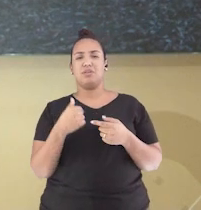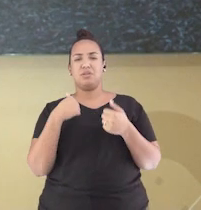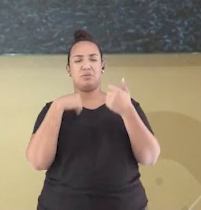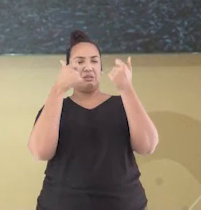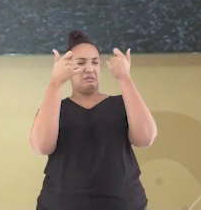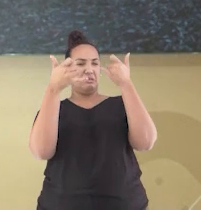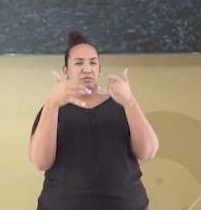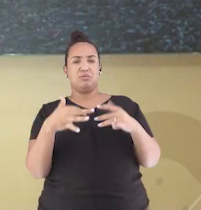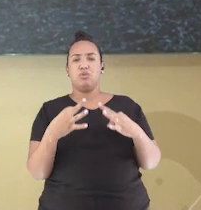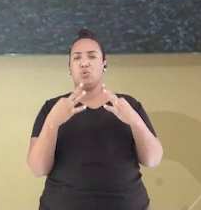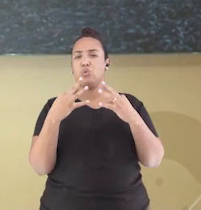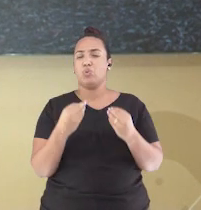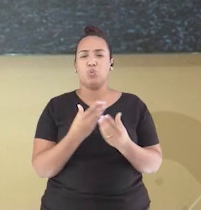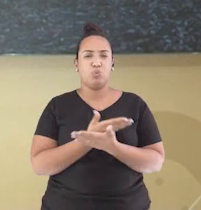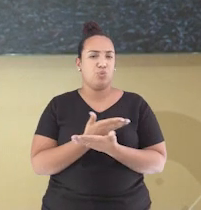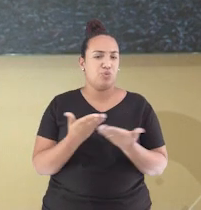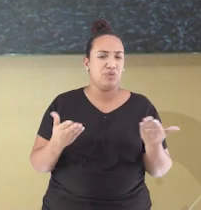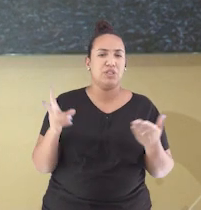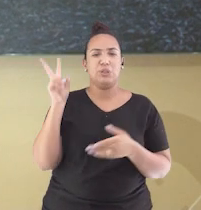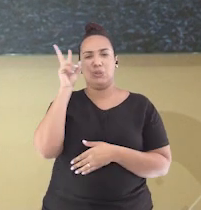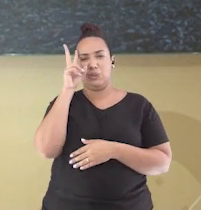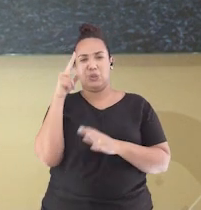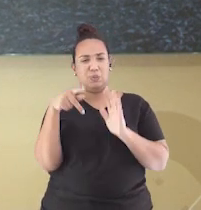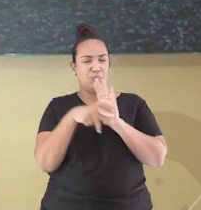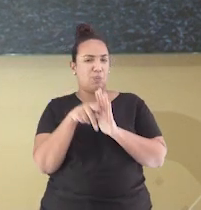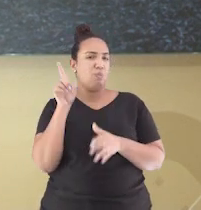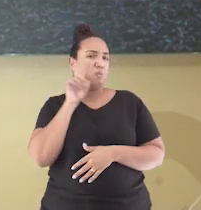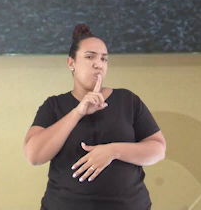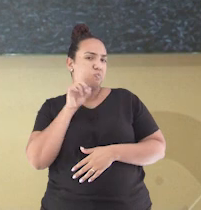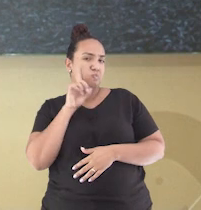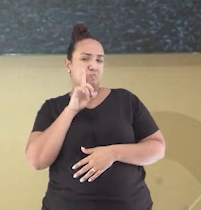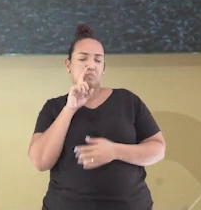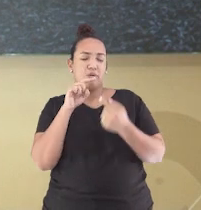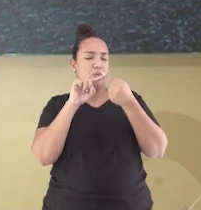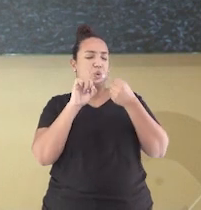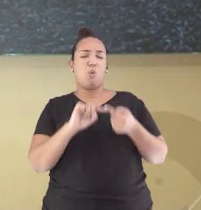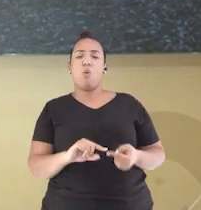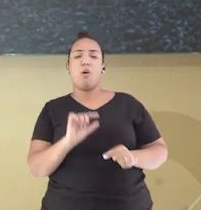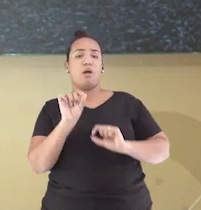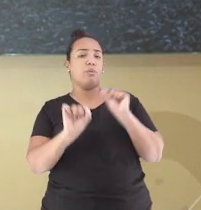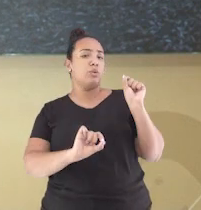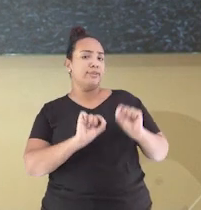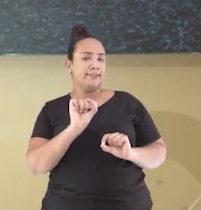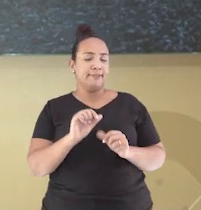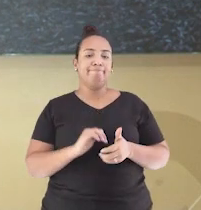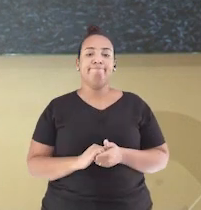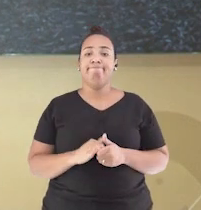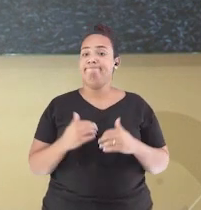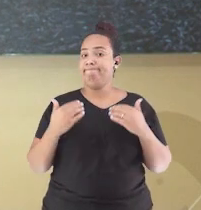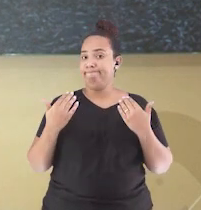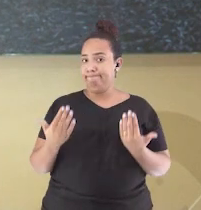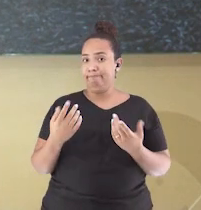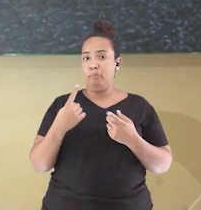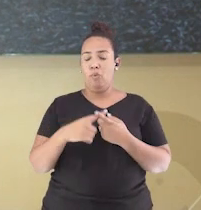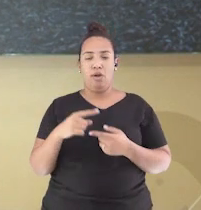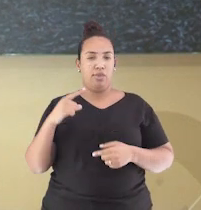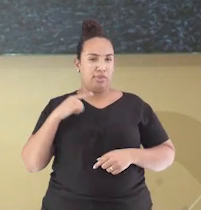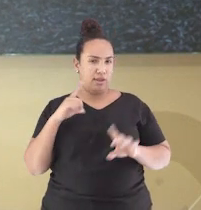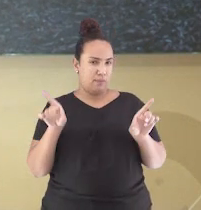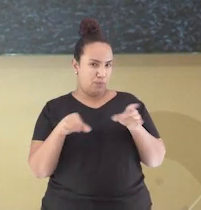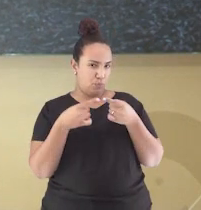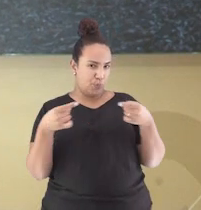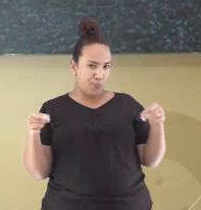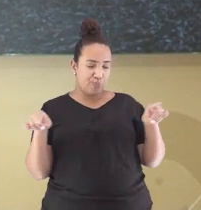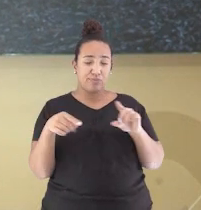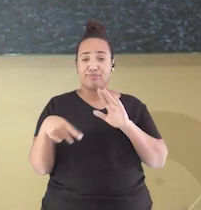uma guerra para que isso acontecesse. Mas por que eu estou falando de tudo isso para vocês, da história dos Estados Unidos? O que